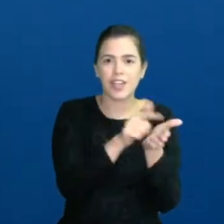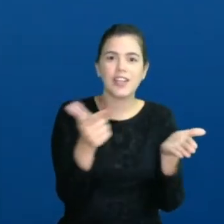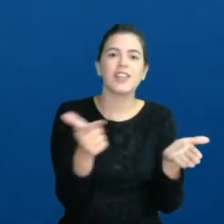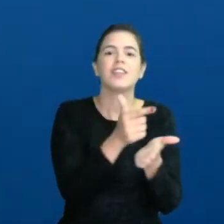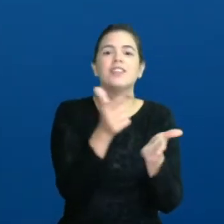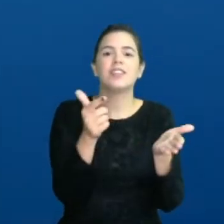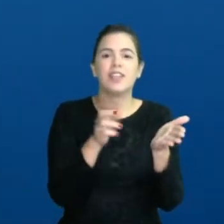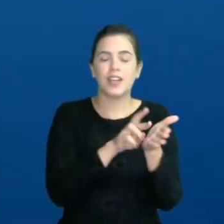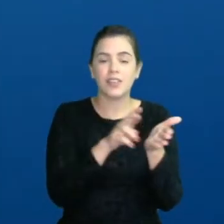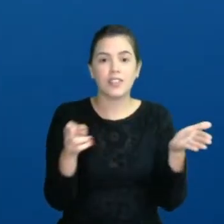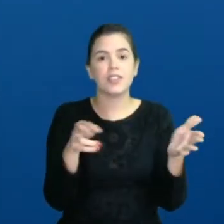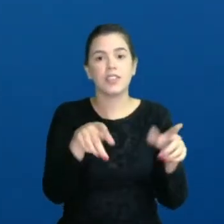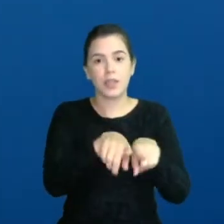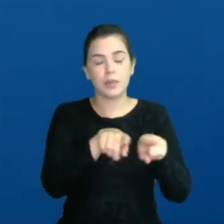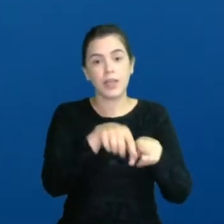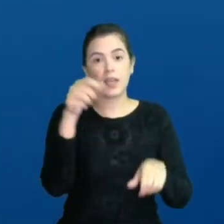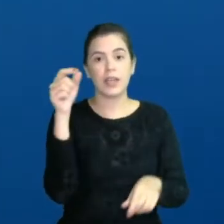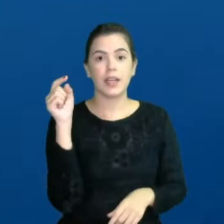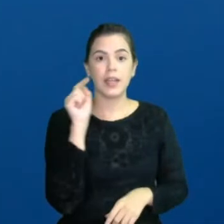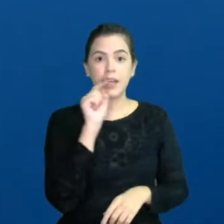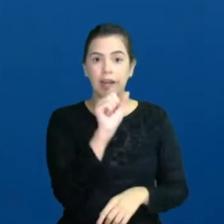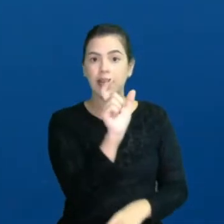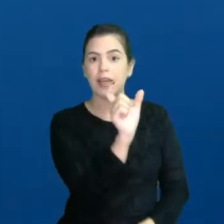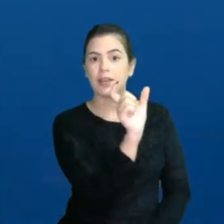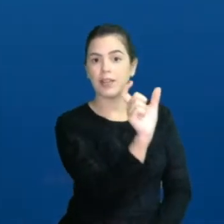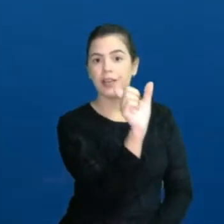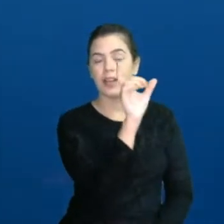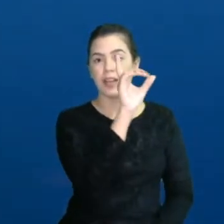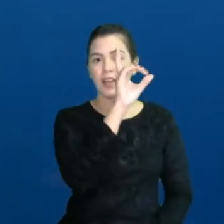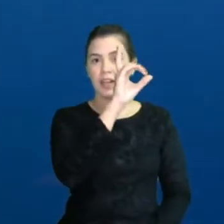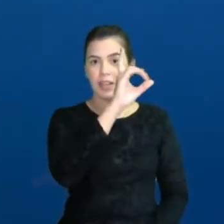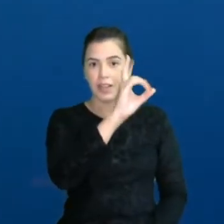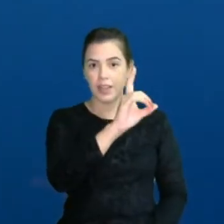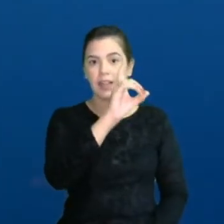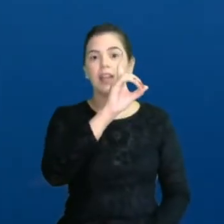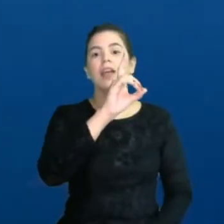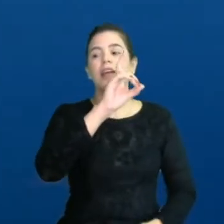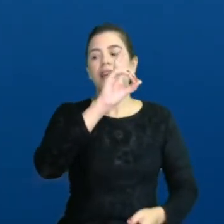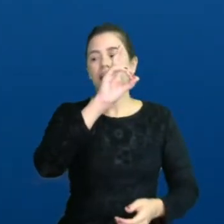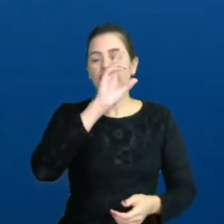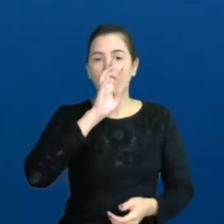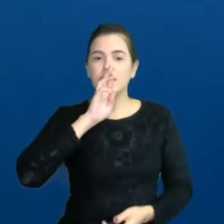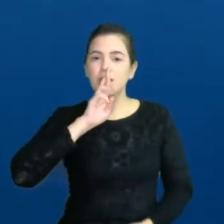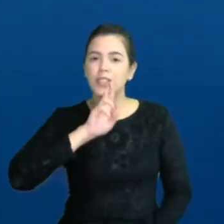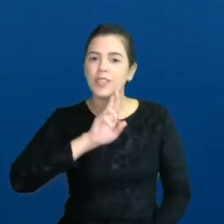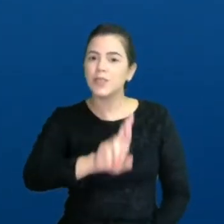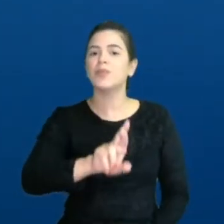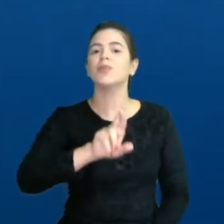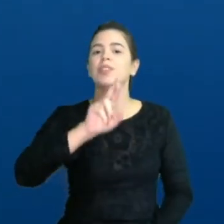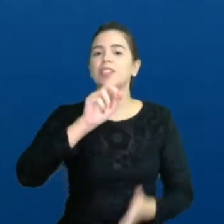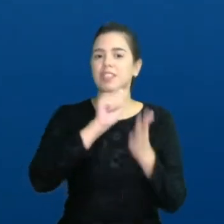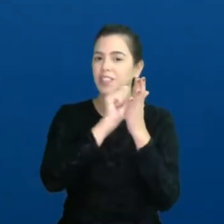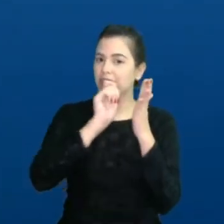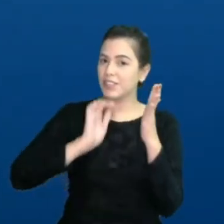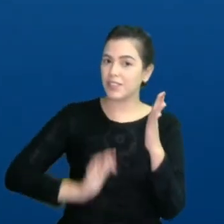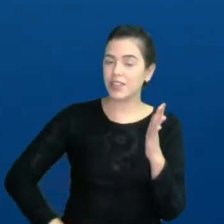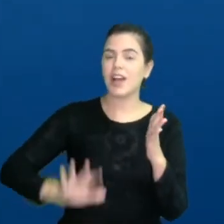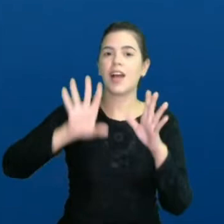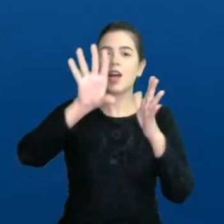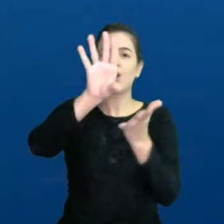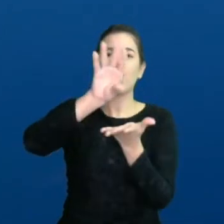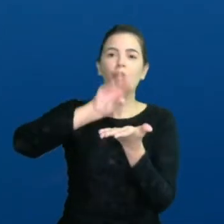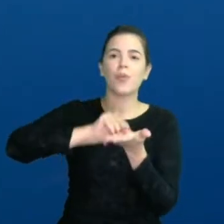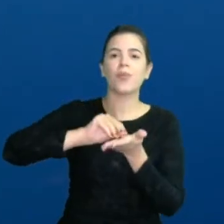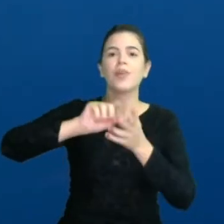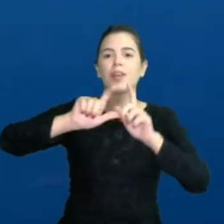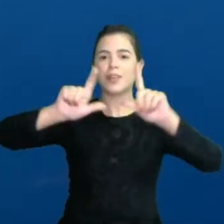internet. E aqui eu tenho a letrinha D manuscrita, que é aquela que a gente usa para responder as tarefinhas, para copiar do